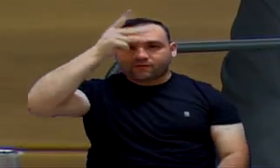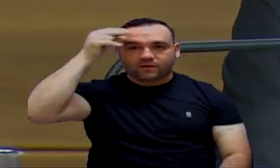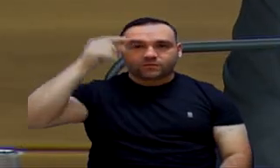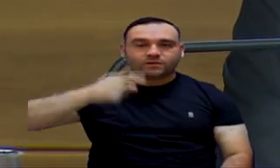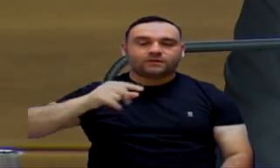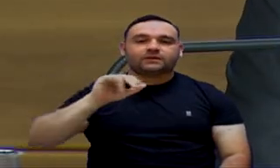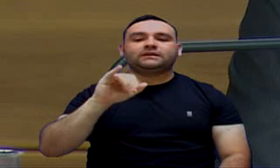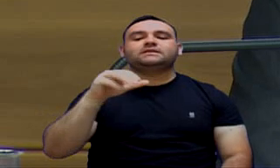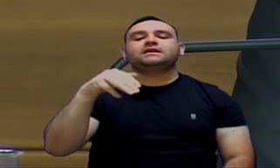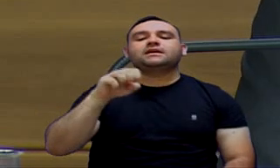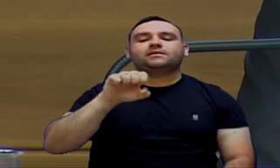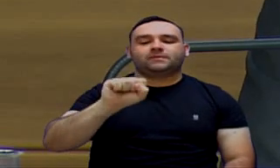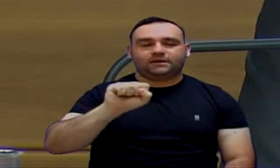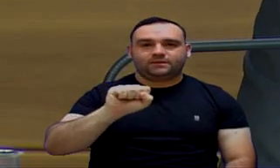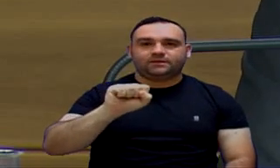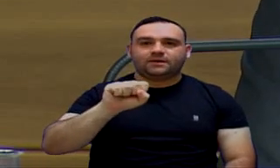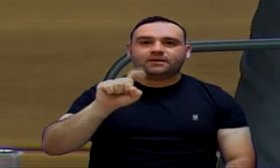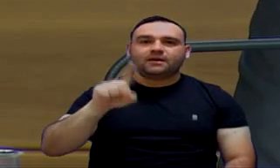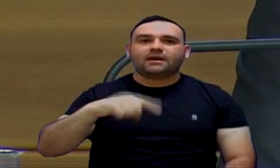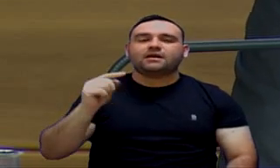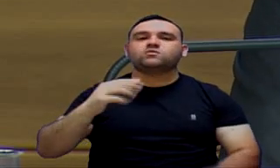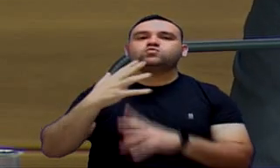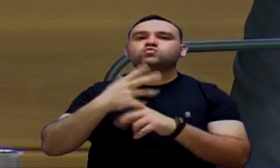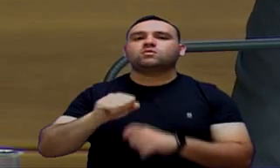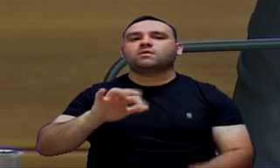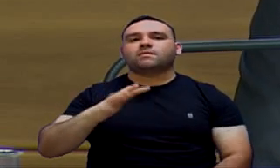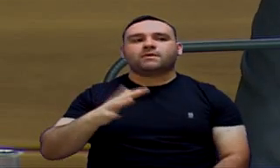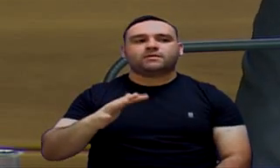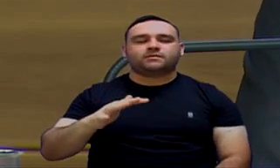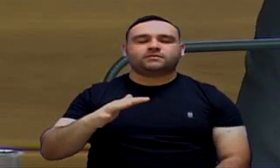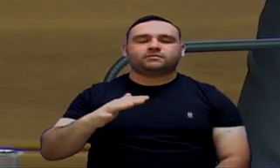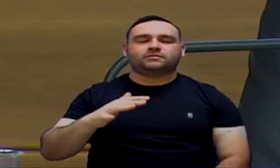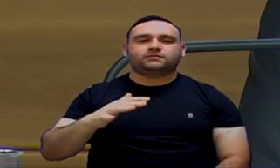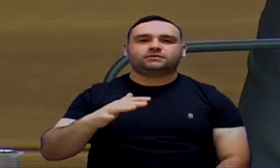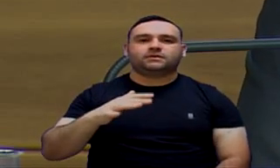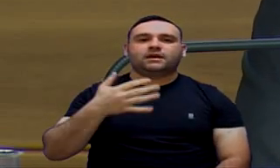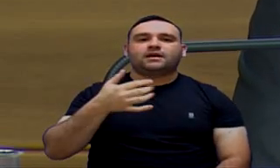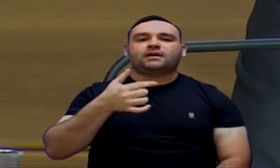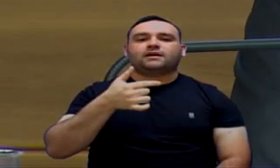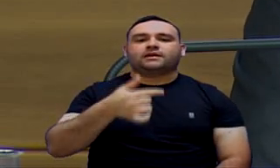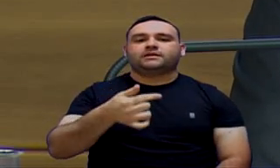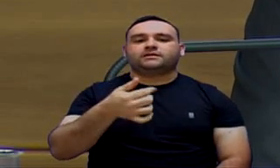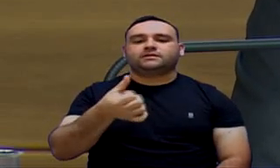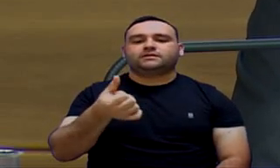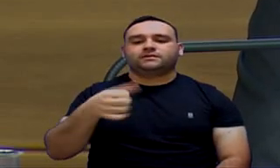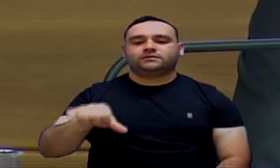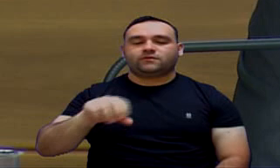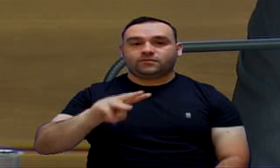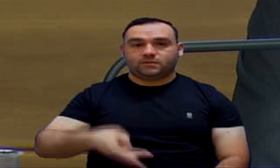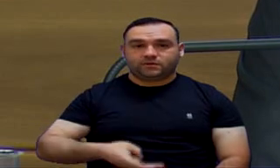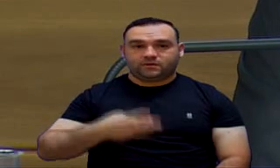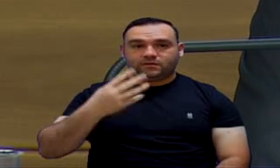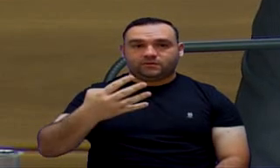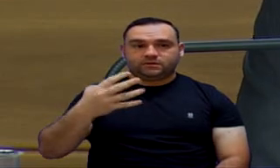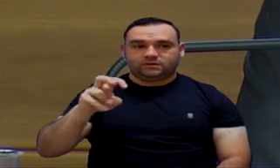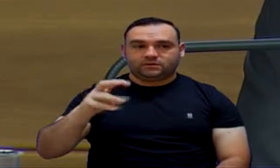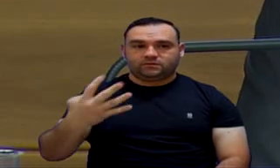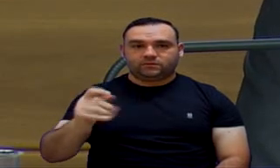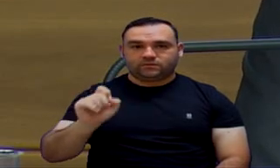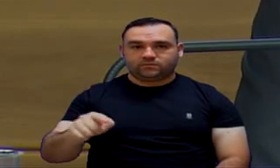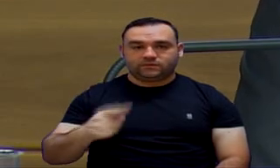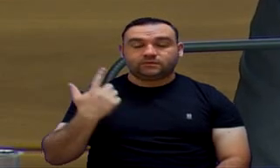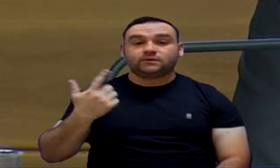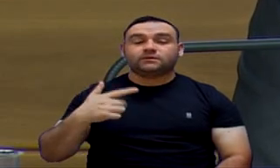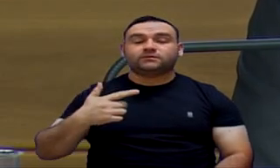o ICMS né que totaliza e arrecadação de 779 milhões 454 mil